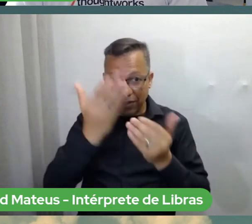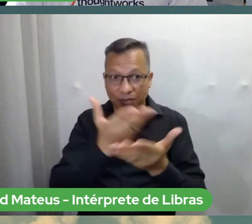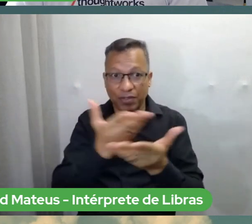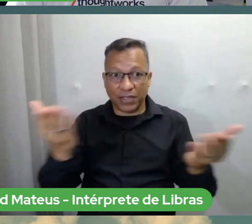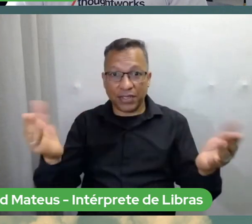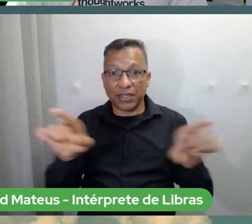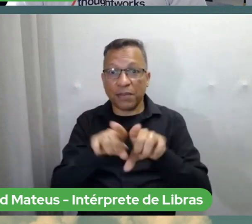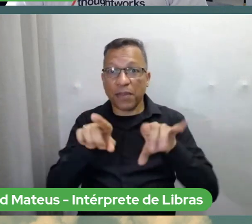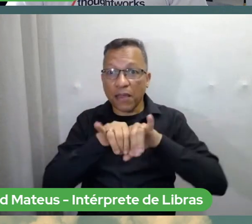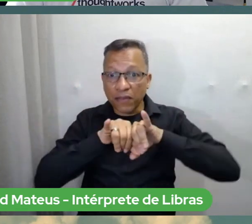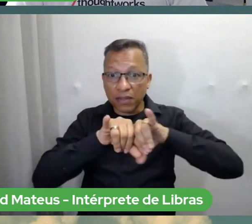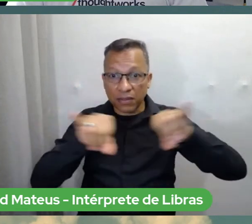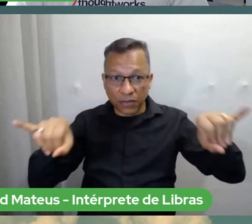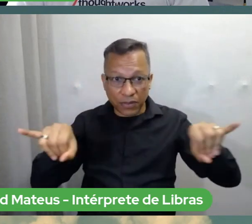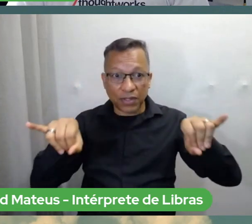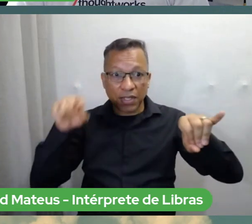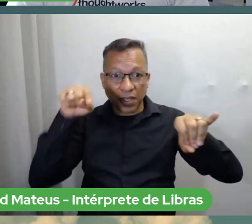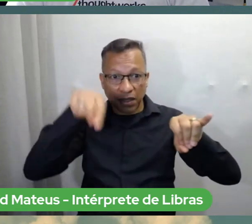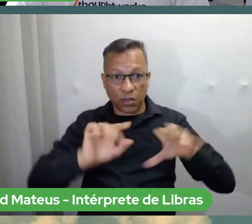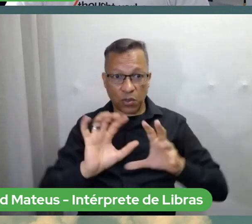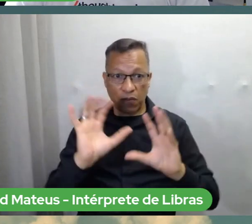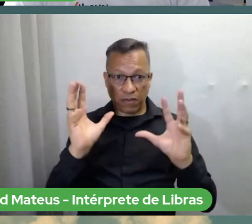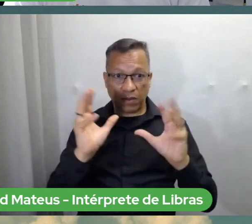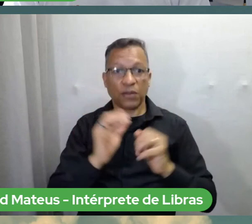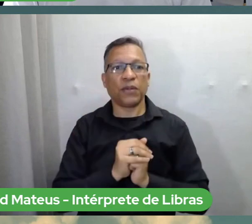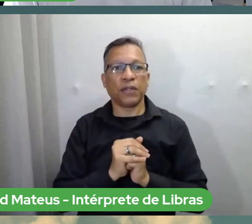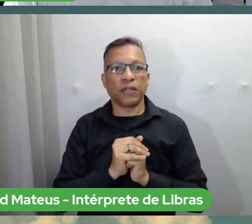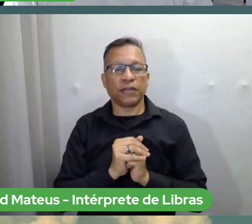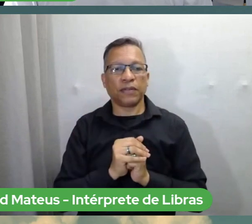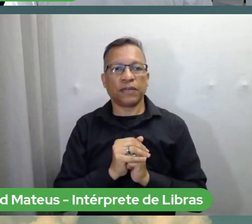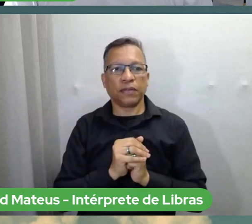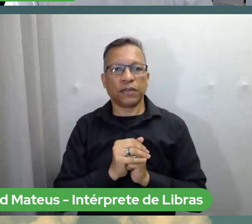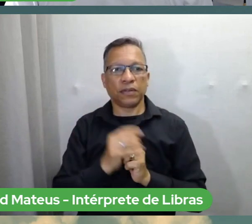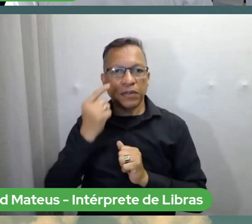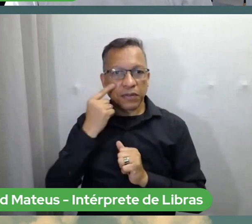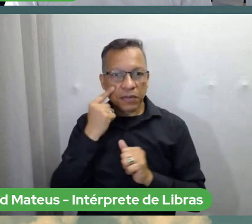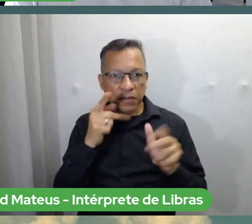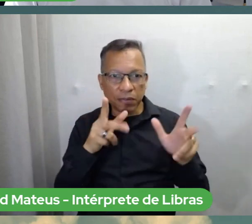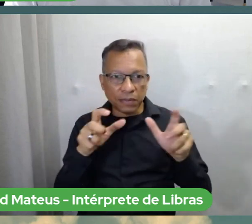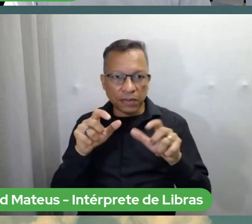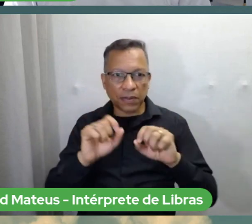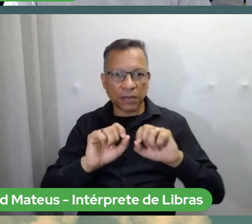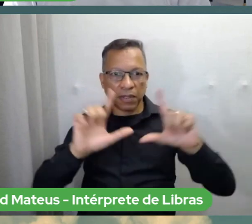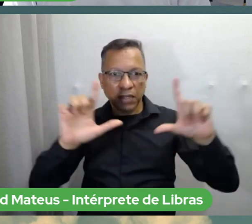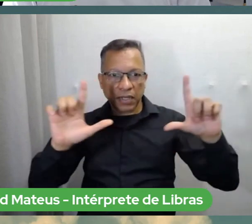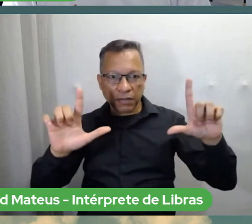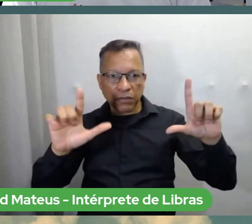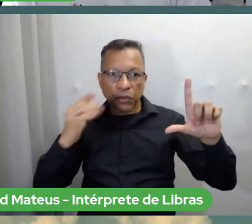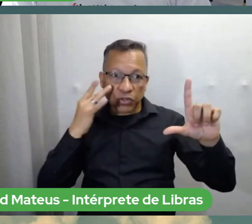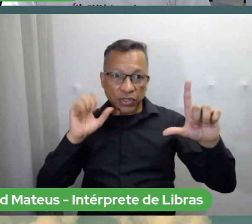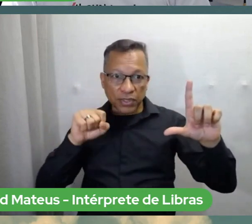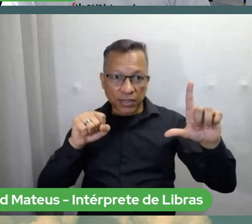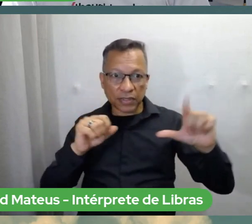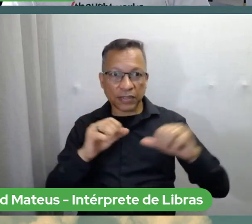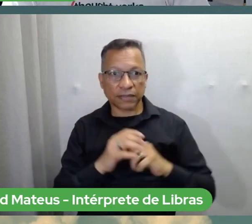a todos vocês aqui do evento, que não sei se vocês conseguem enxergar minha tela, acredito que sim.